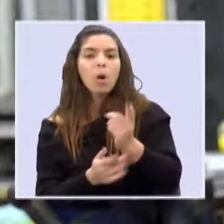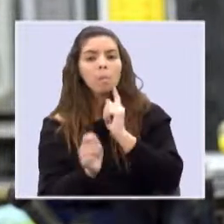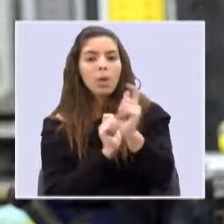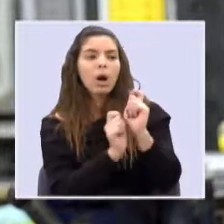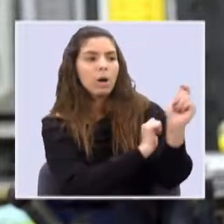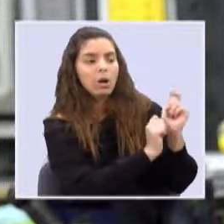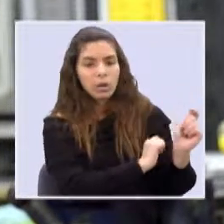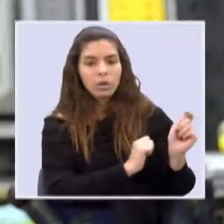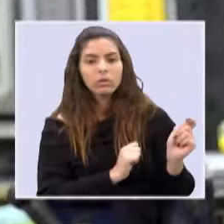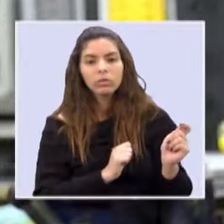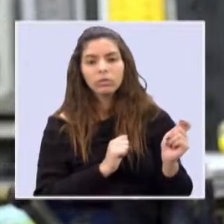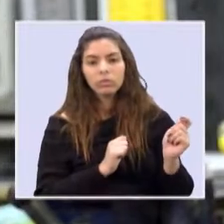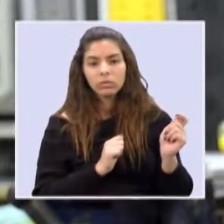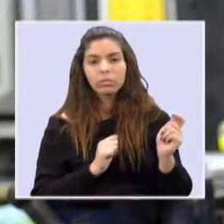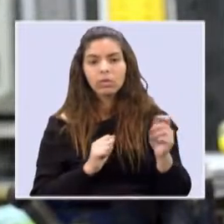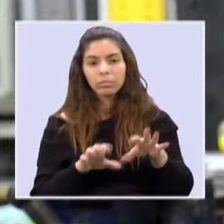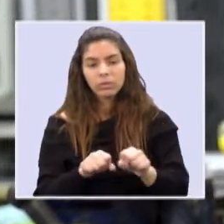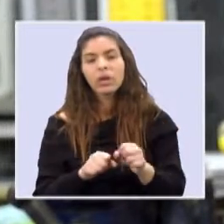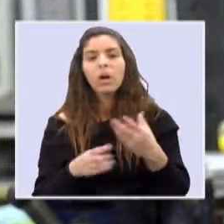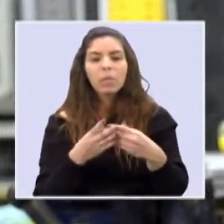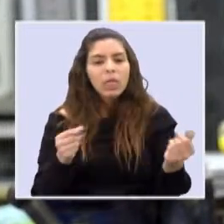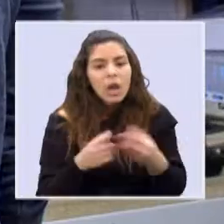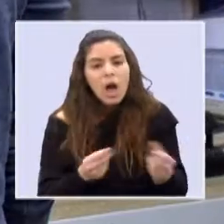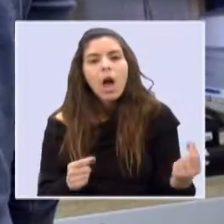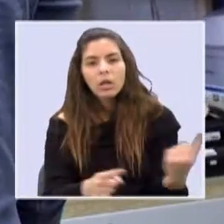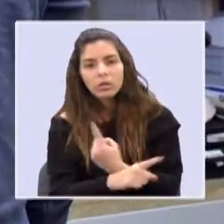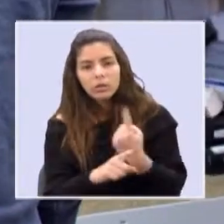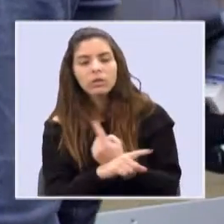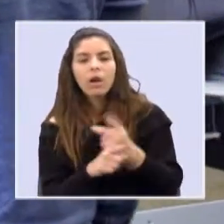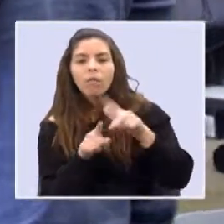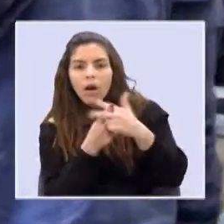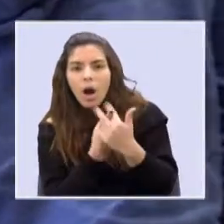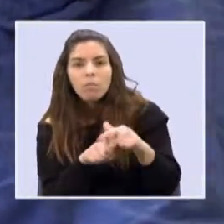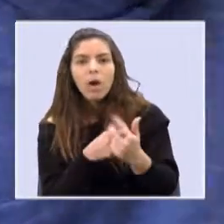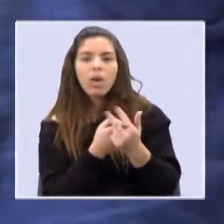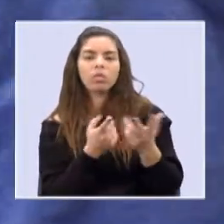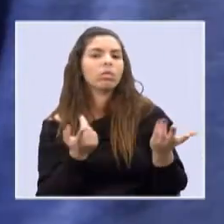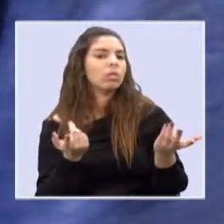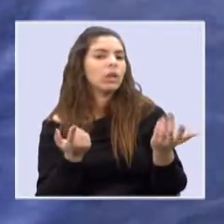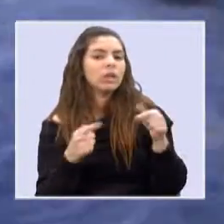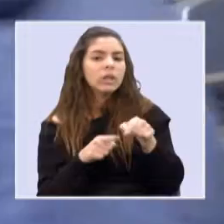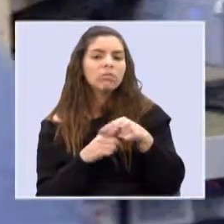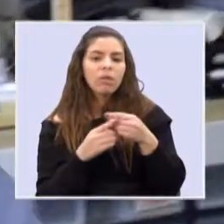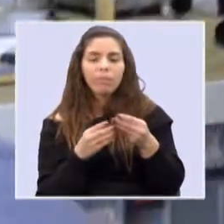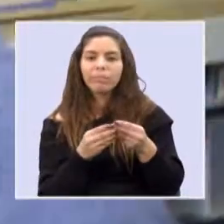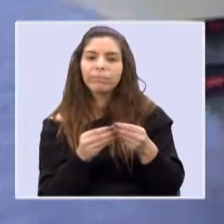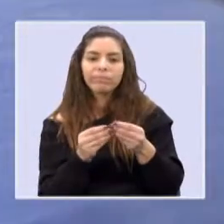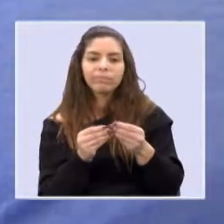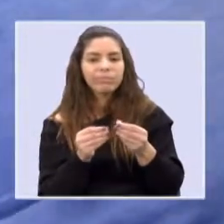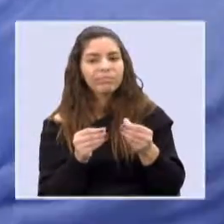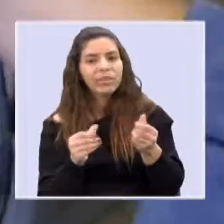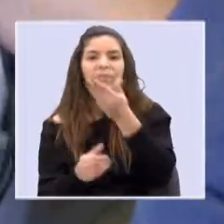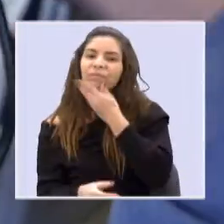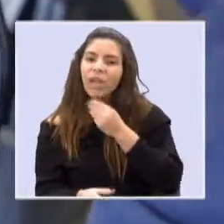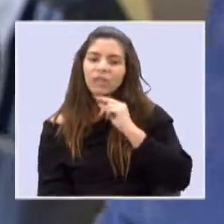pagar, digamos, a aquisição principalmente de materiais e ferramentas que se vão desgastando ao longo